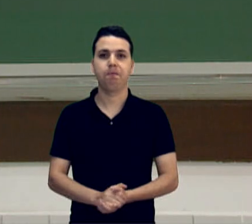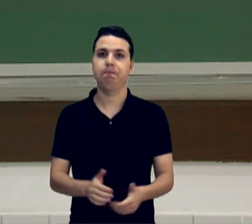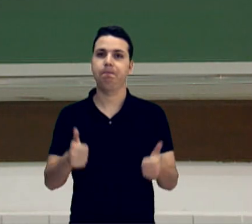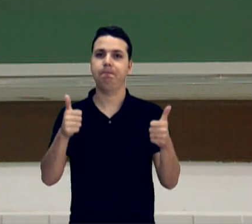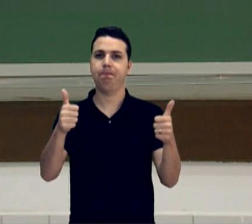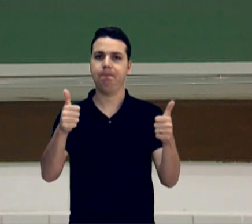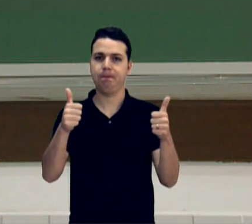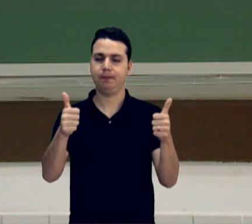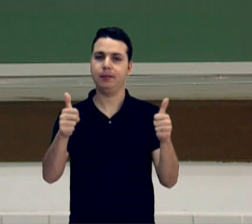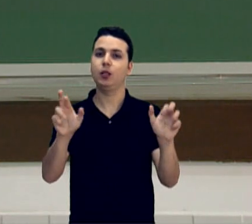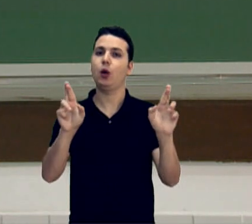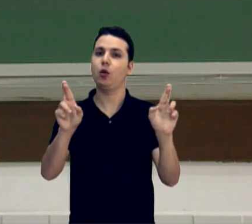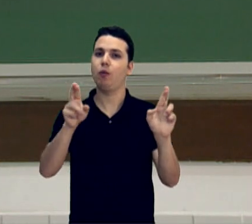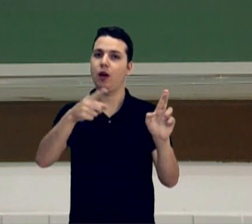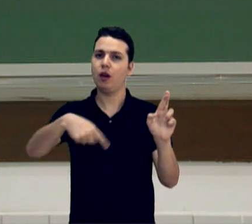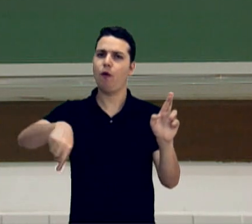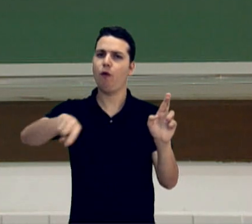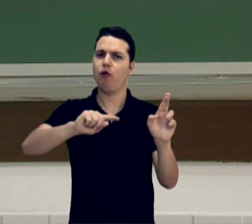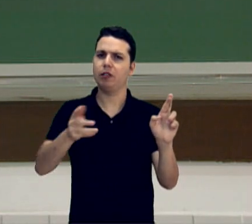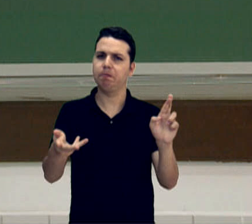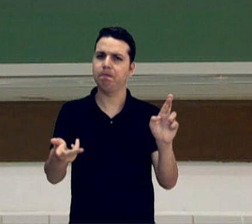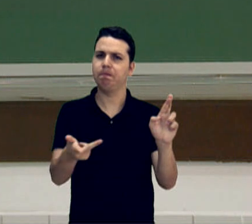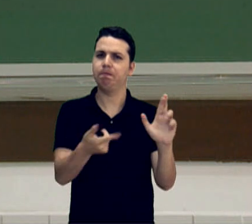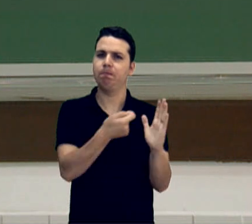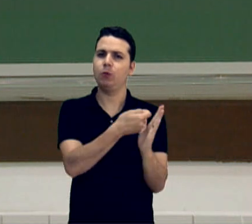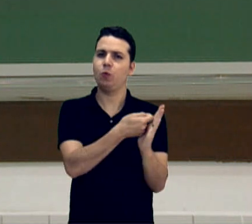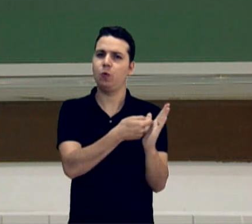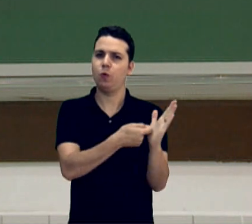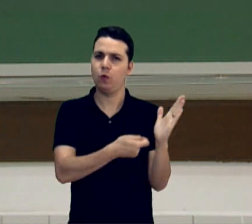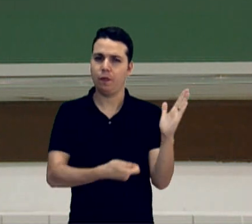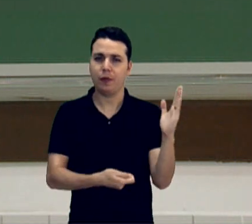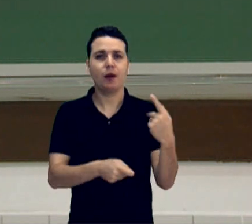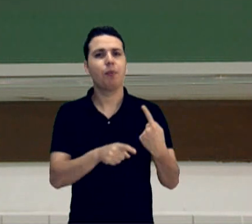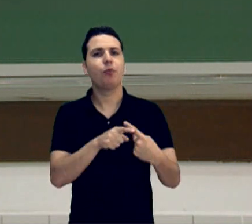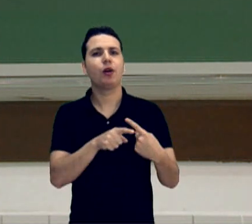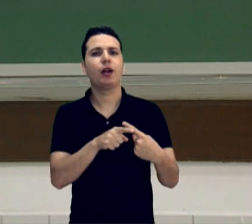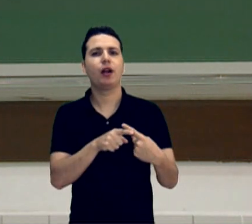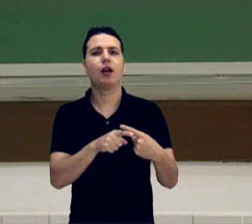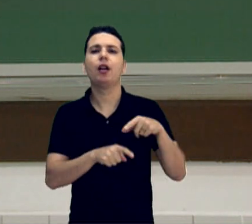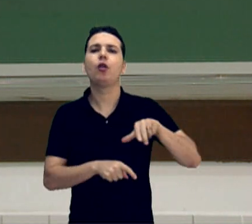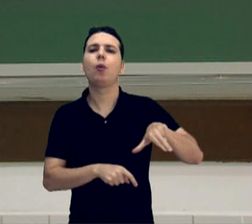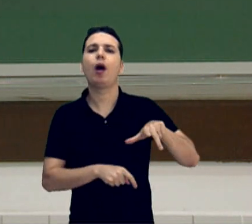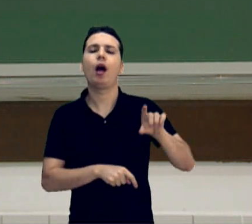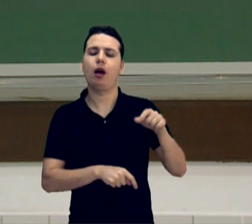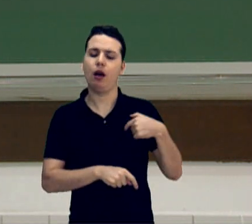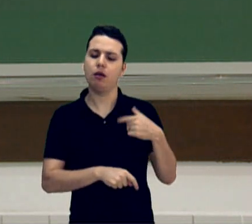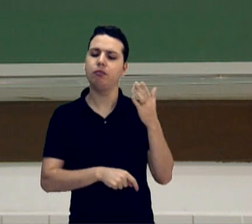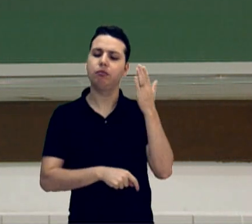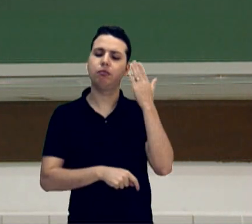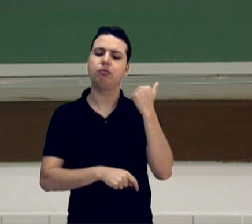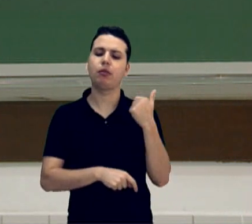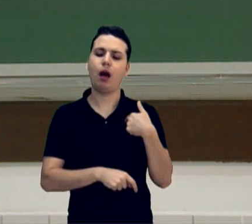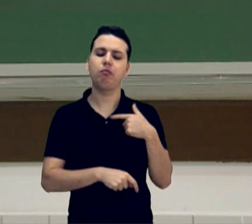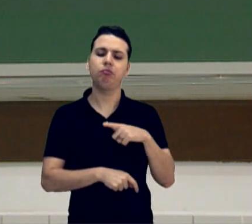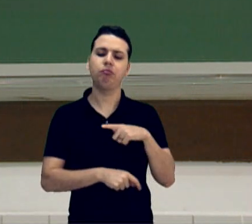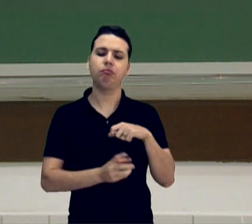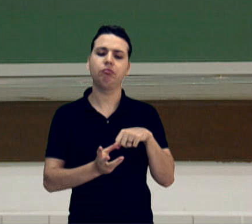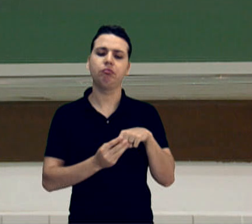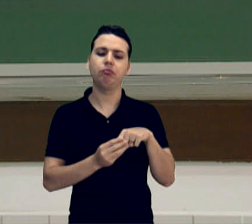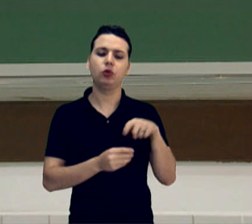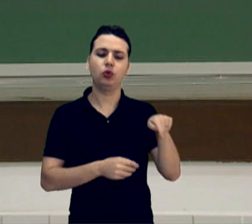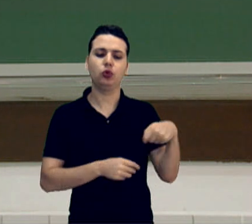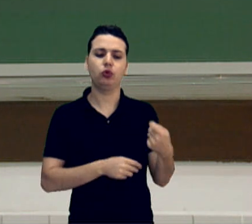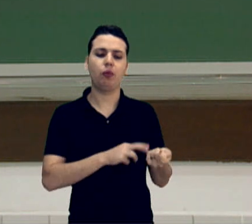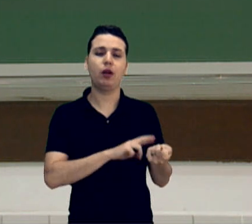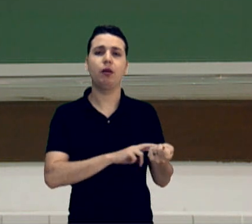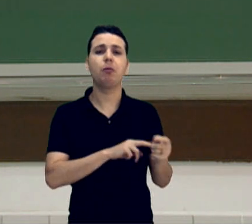Muito bem, pessoal, espero que vocês tenham caprichado, né? Porque não basta a gente saber, né, ter um conhecimento de um ritmo se a